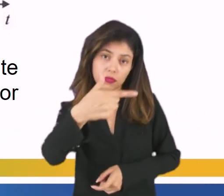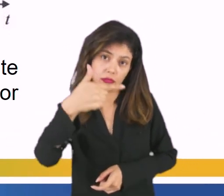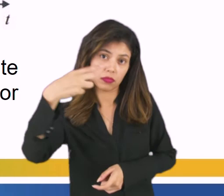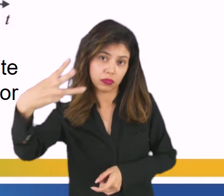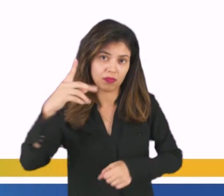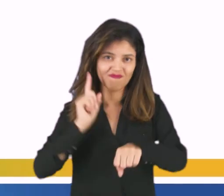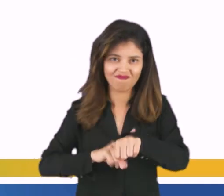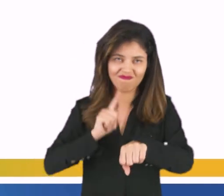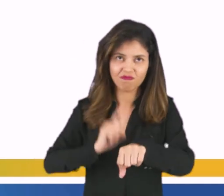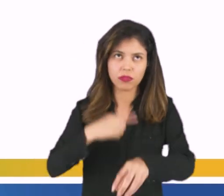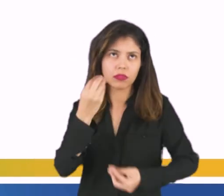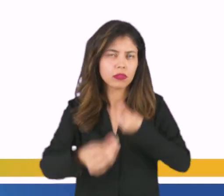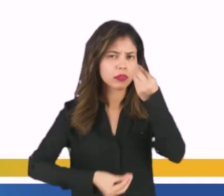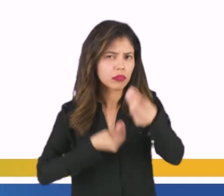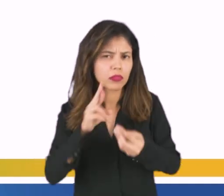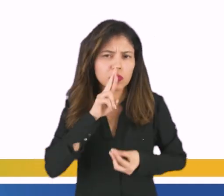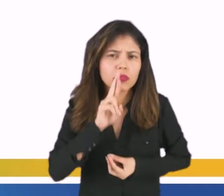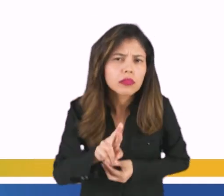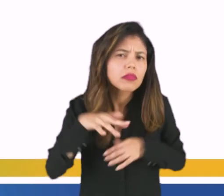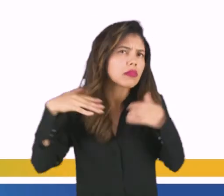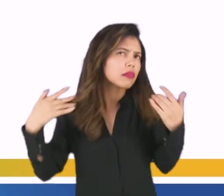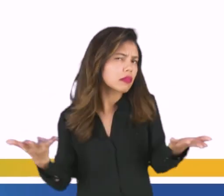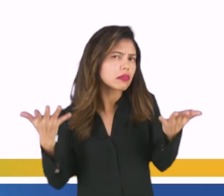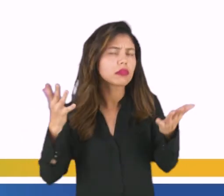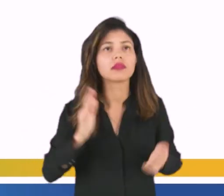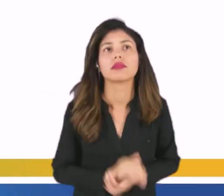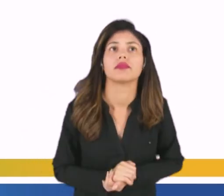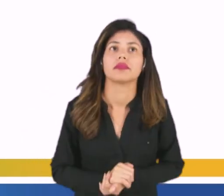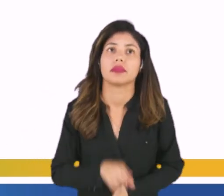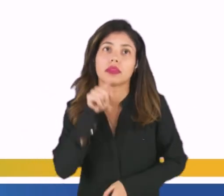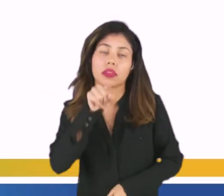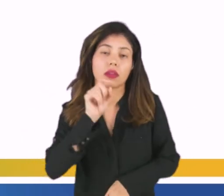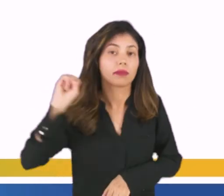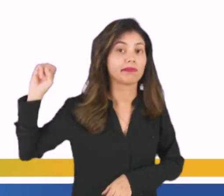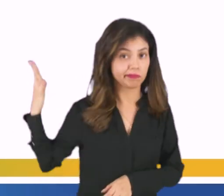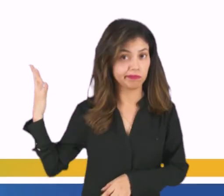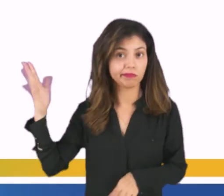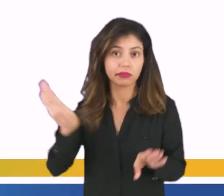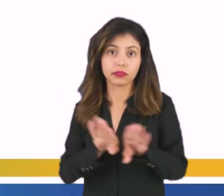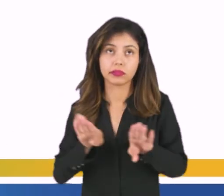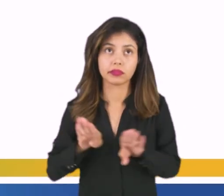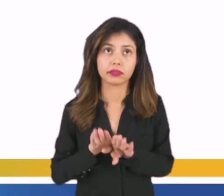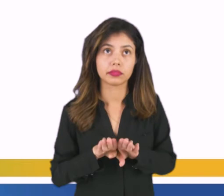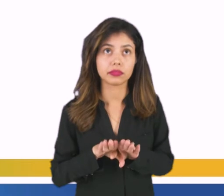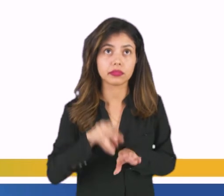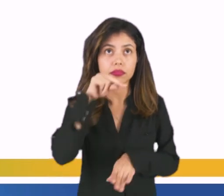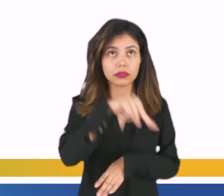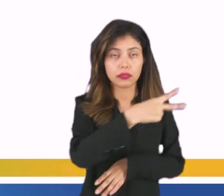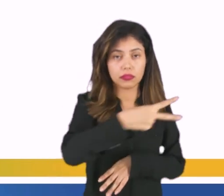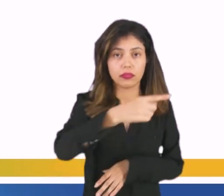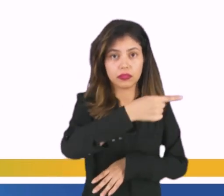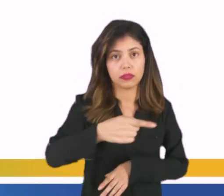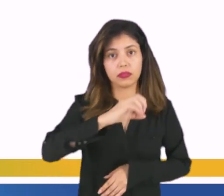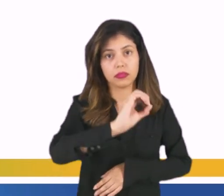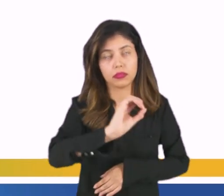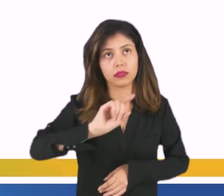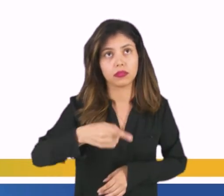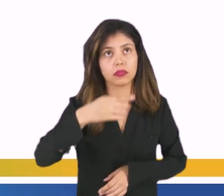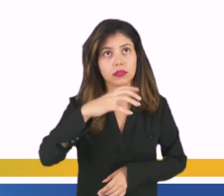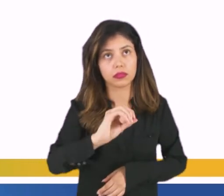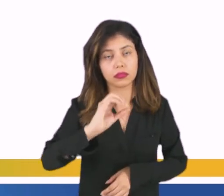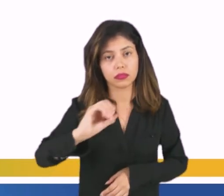horas. Como se dará a resolução dessa situação? Então, nesse caso, nós temos o AN igual a